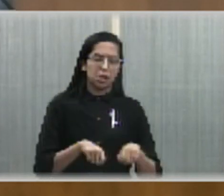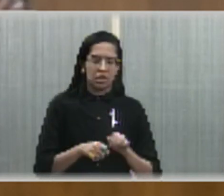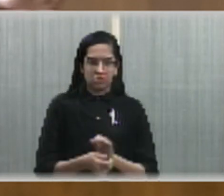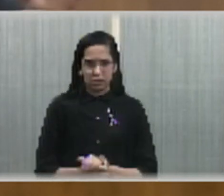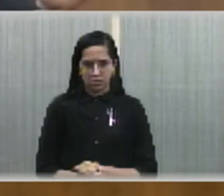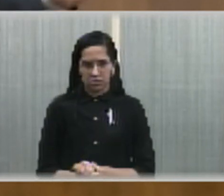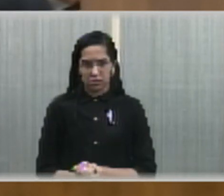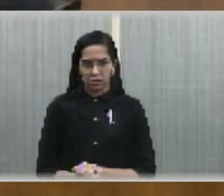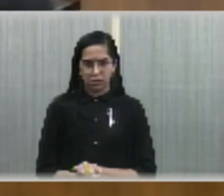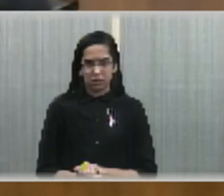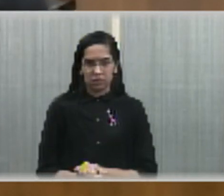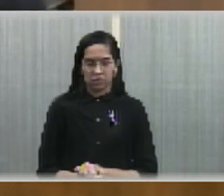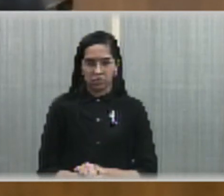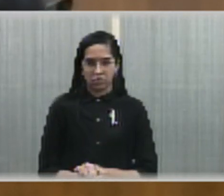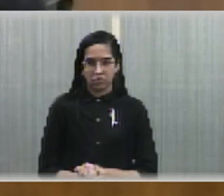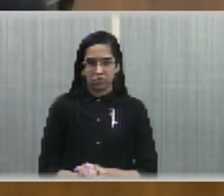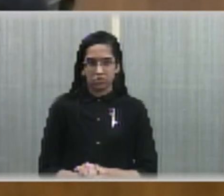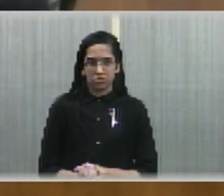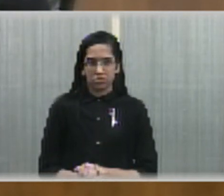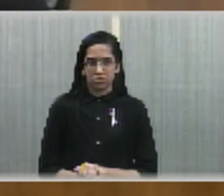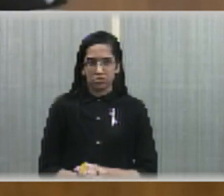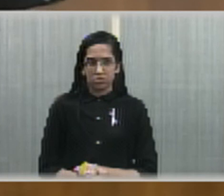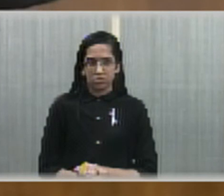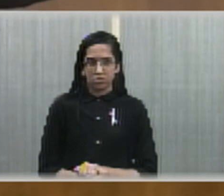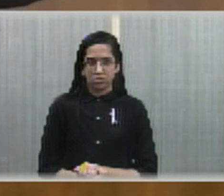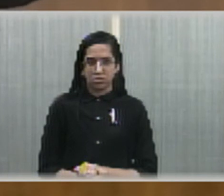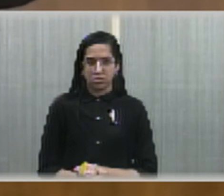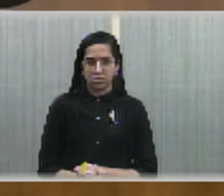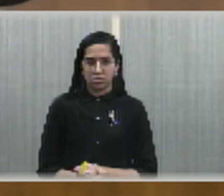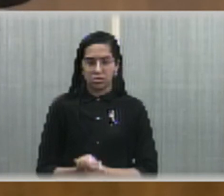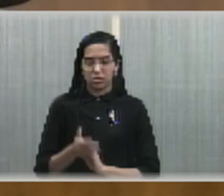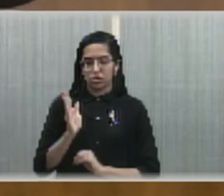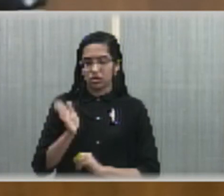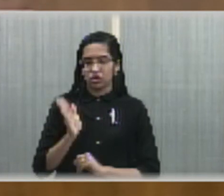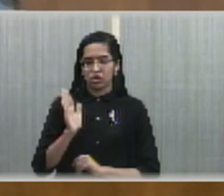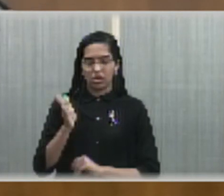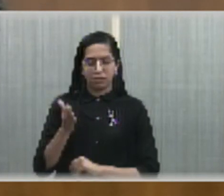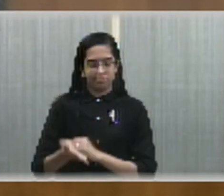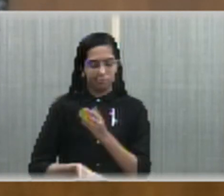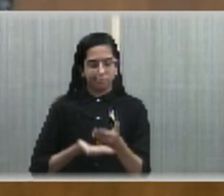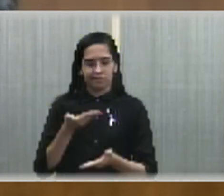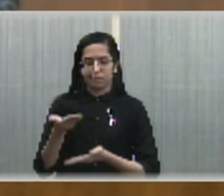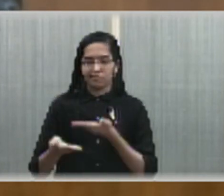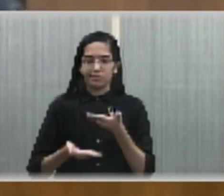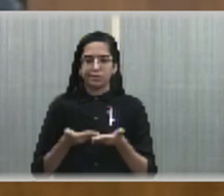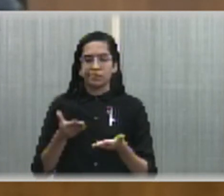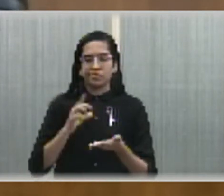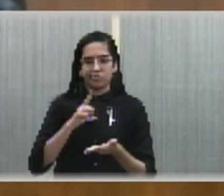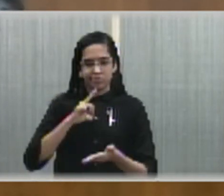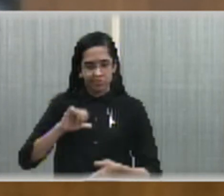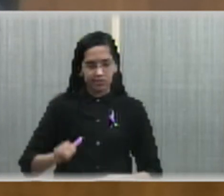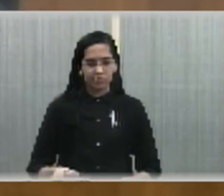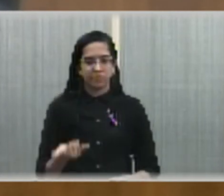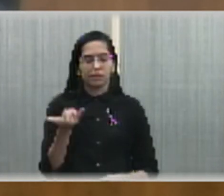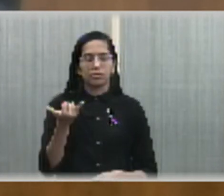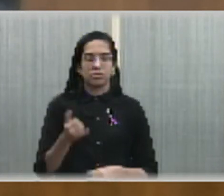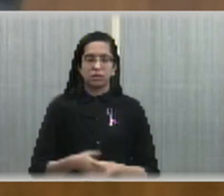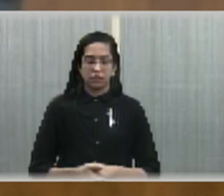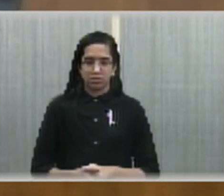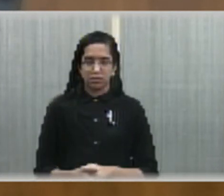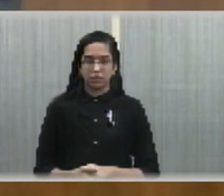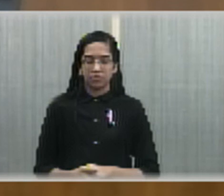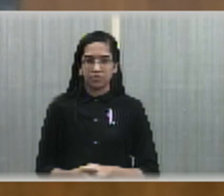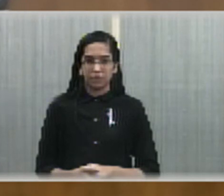Não podemos. A oportunidade já foi mais do que suficiente. Mas o